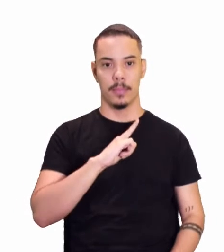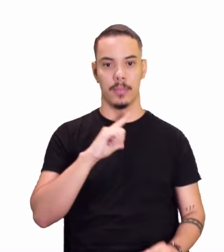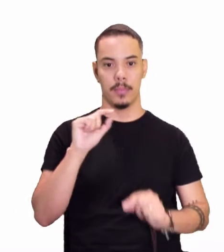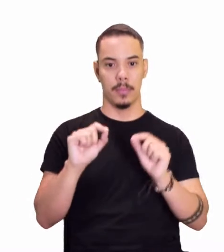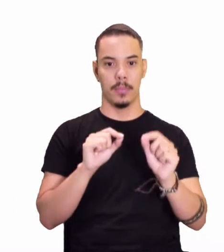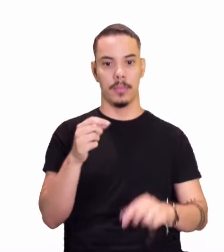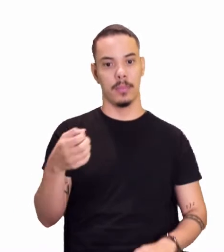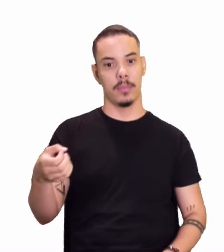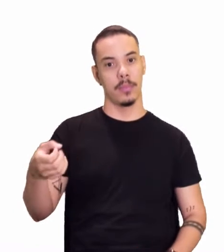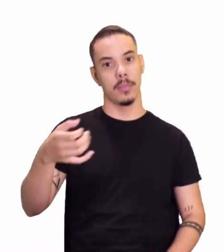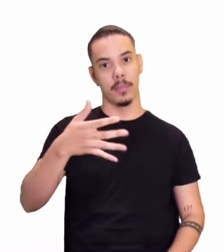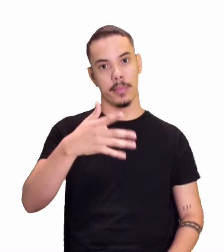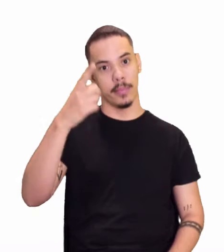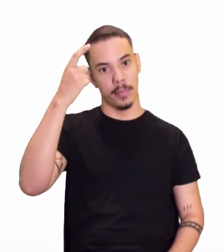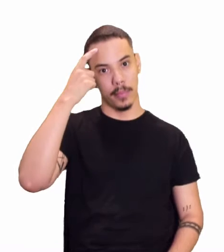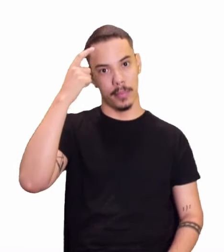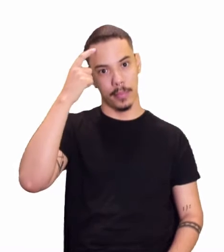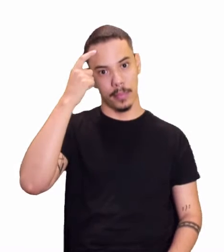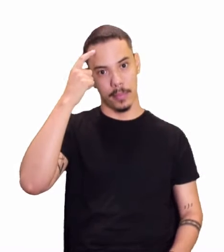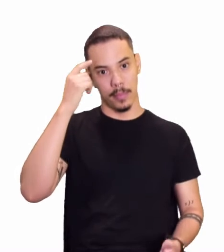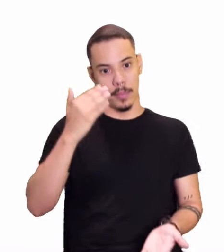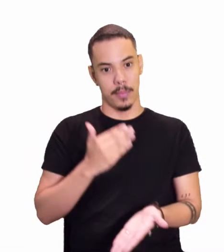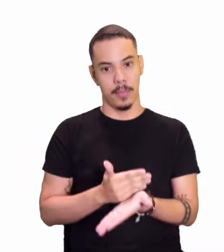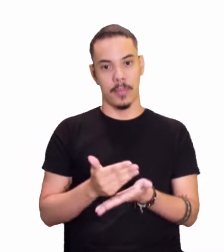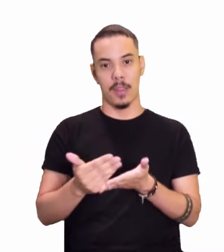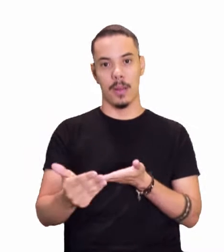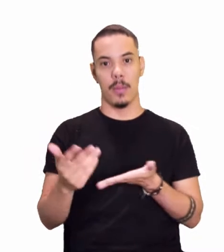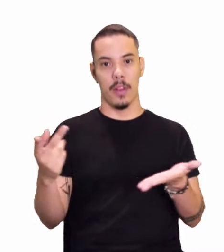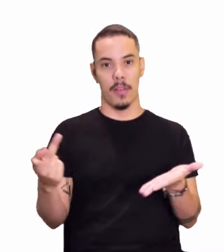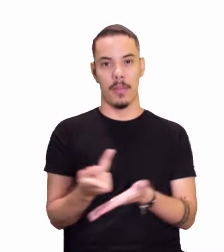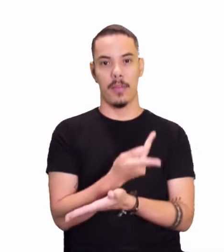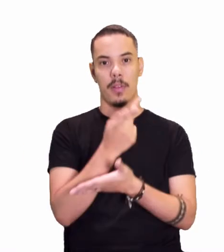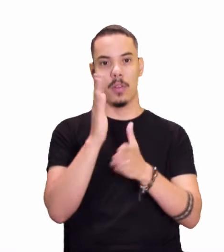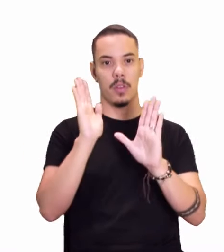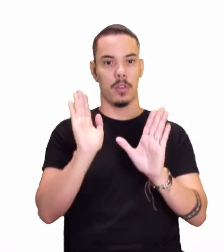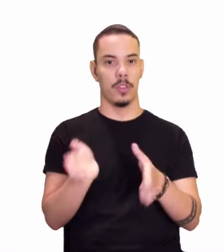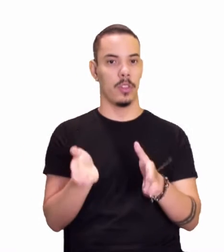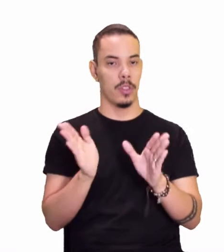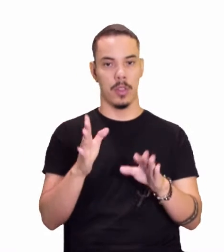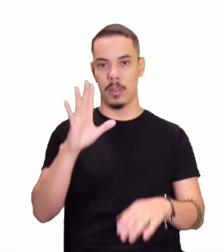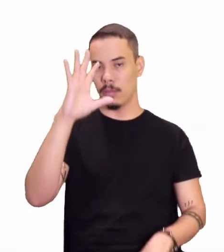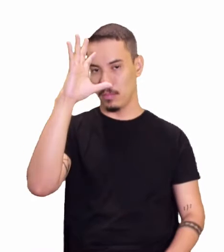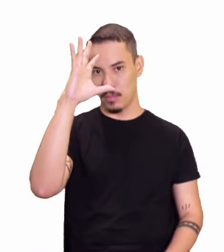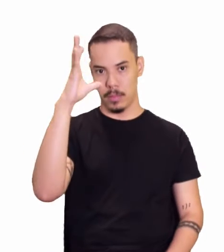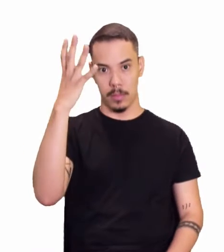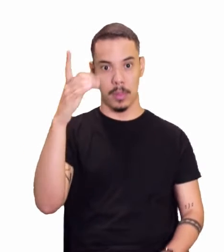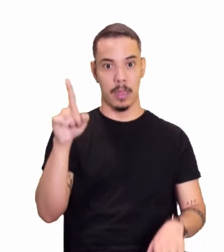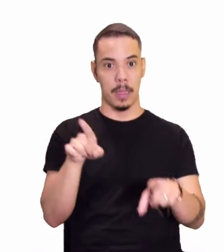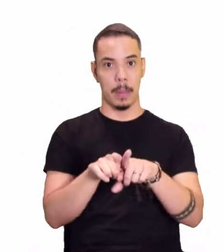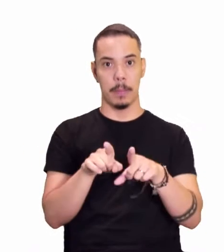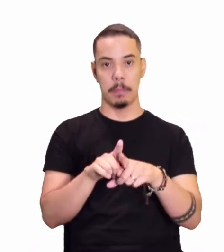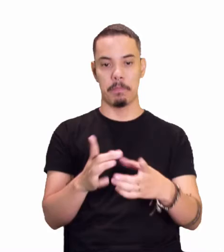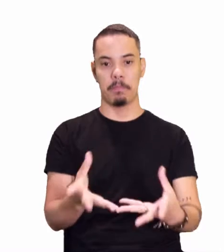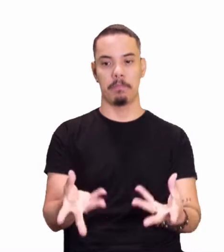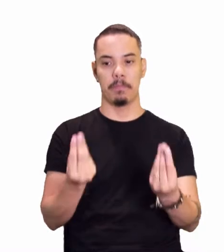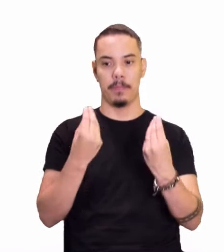novos pensamentos a partir de fatos que aconteceram, né? E trouxeram